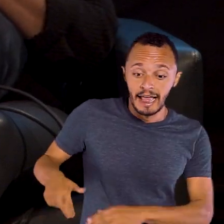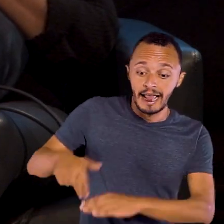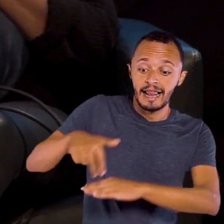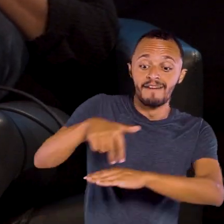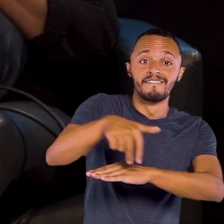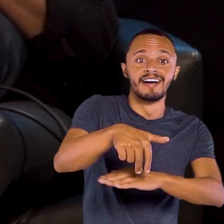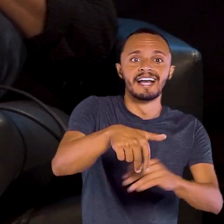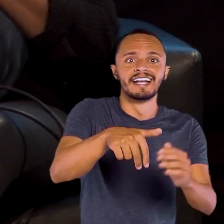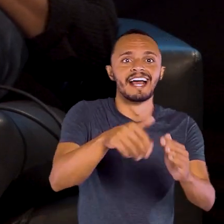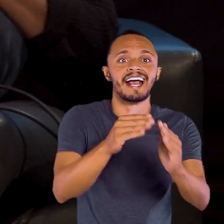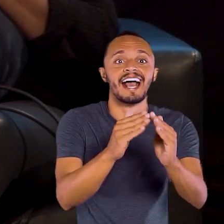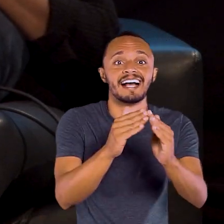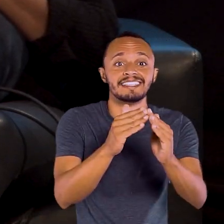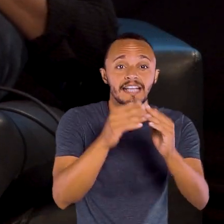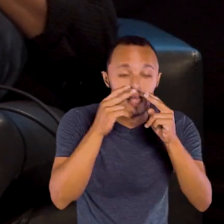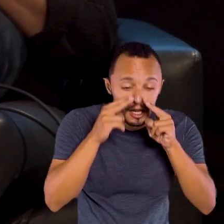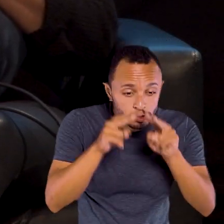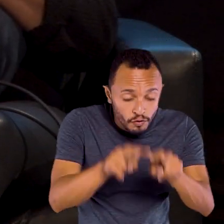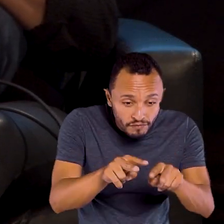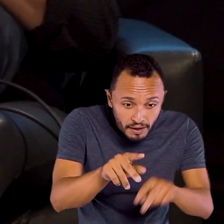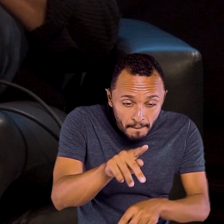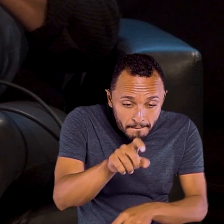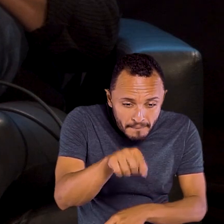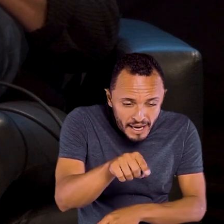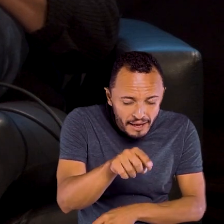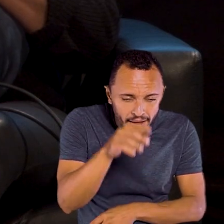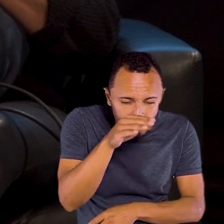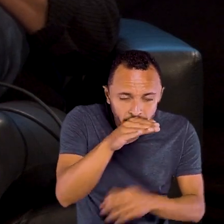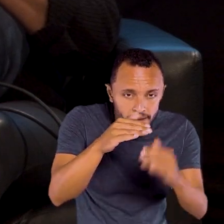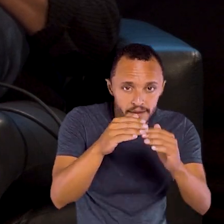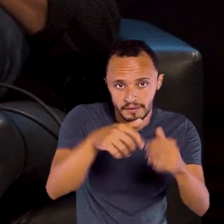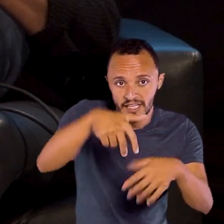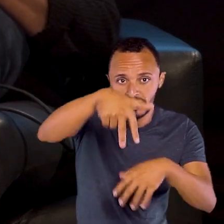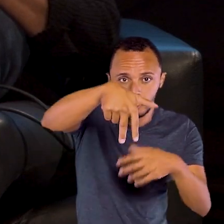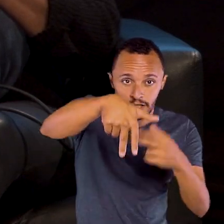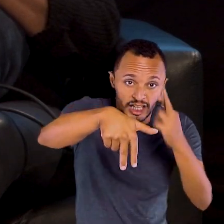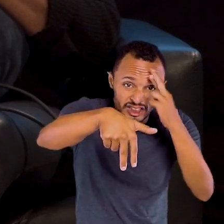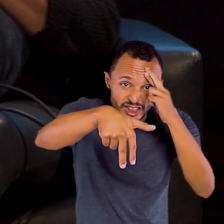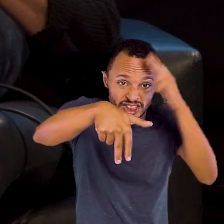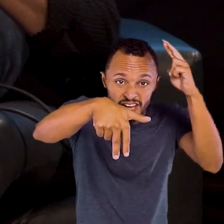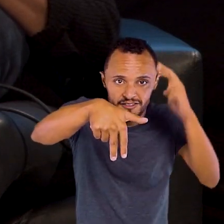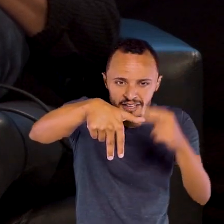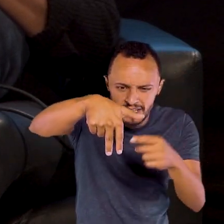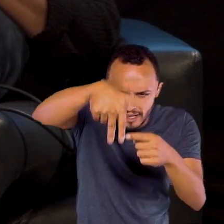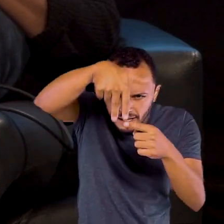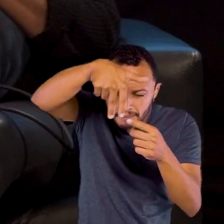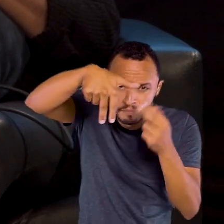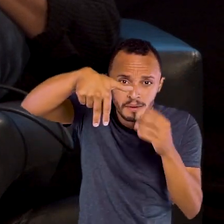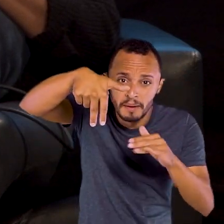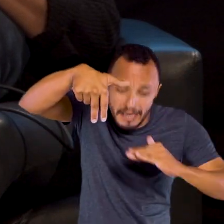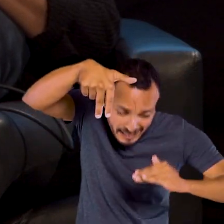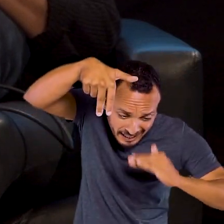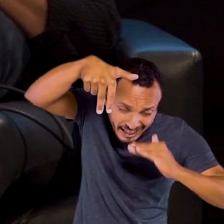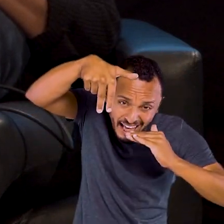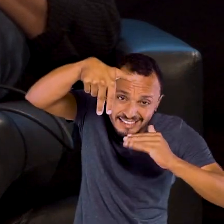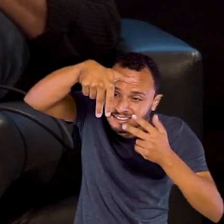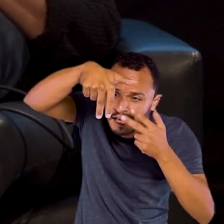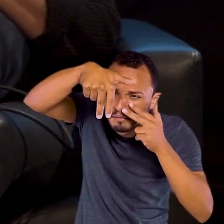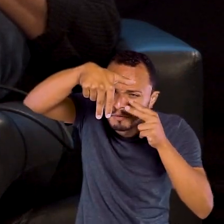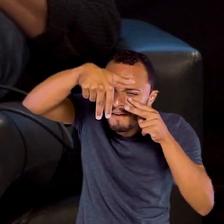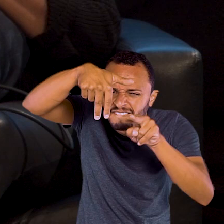a perna da patroa, porque ela é pequena. E aí me veio o silêncio, né? A pessoa tem que ficar em silêncio. Uma criança,